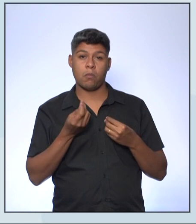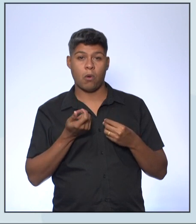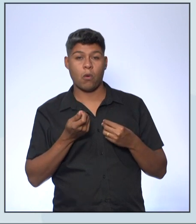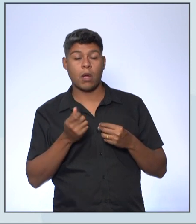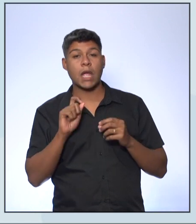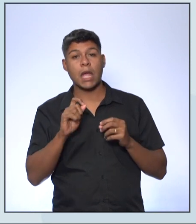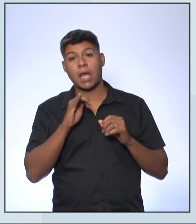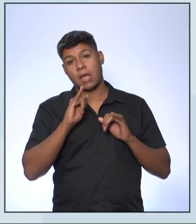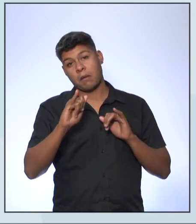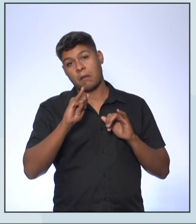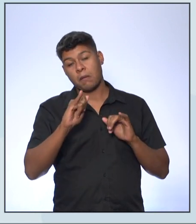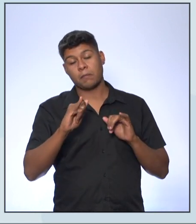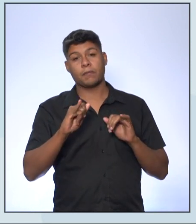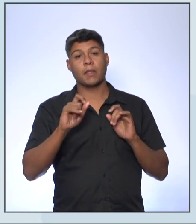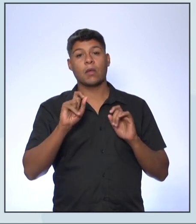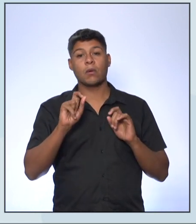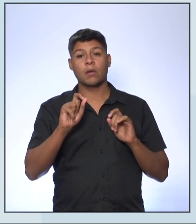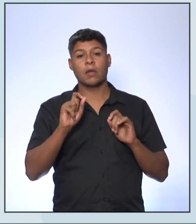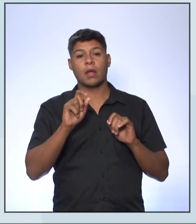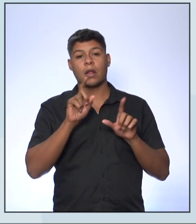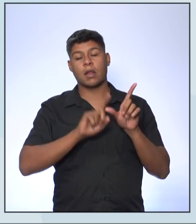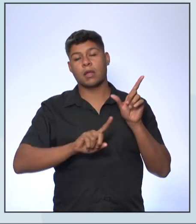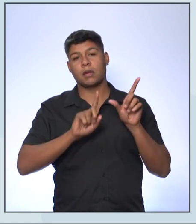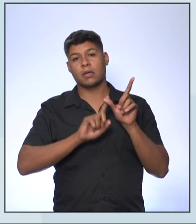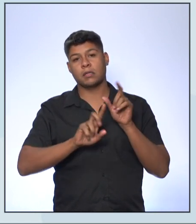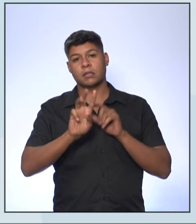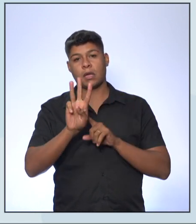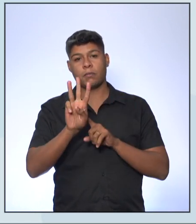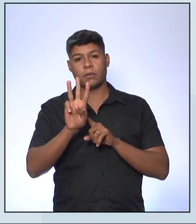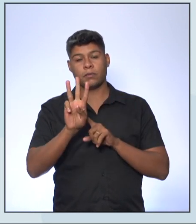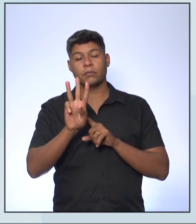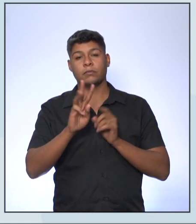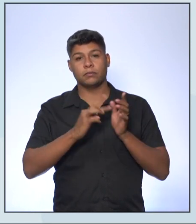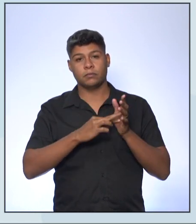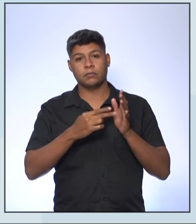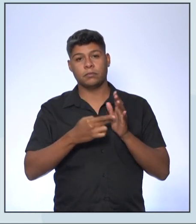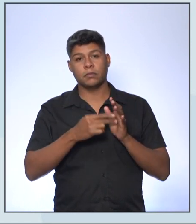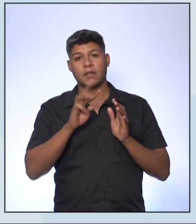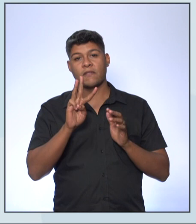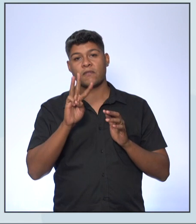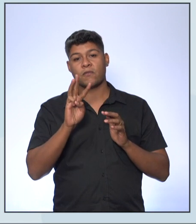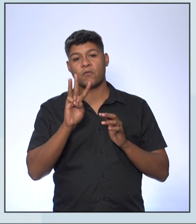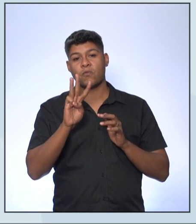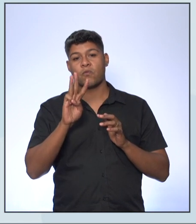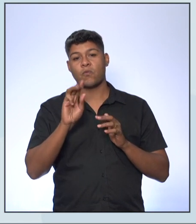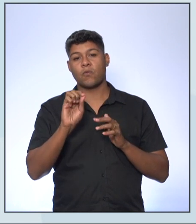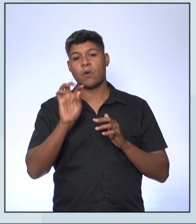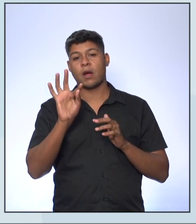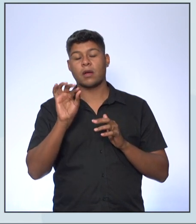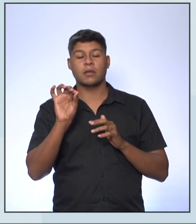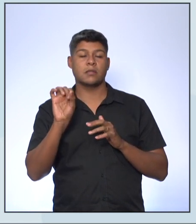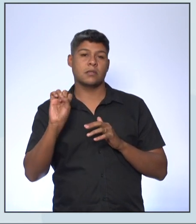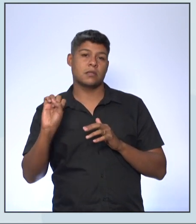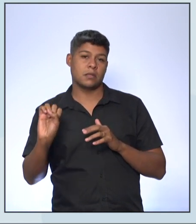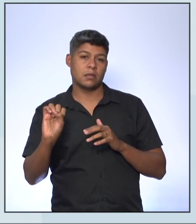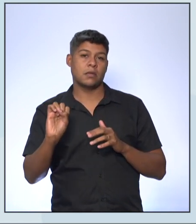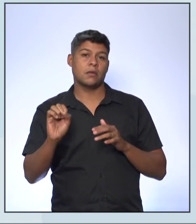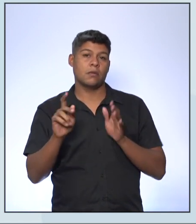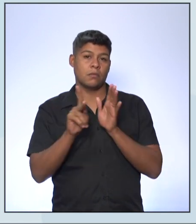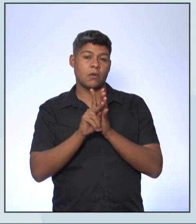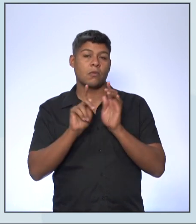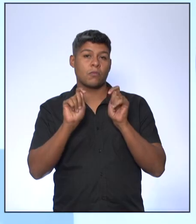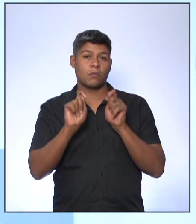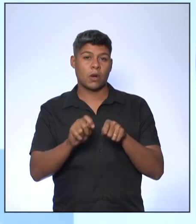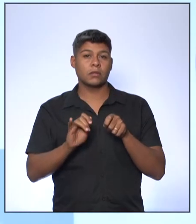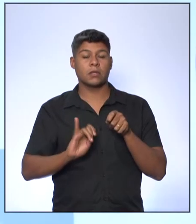diz essa informação? É essa letrinha aí, o W, que se refere ao watts, a nossa potência elétrica.